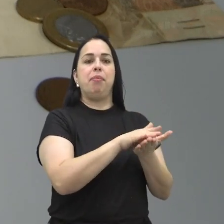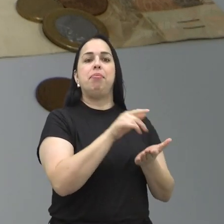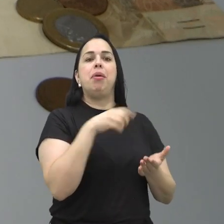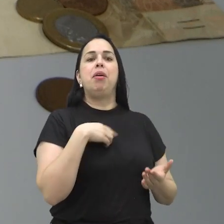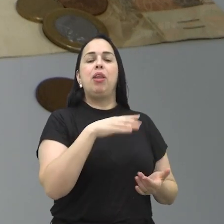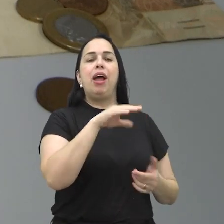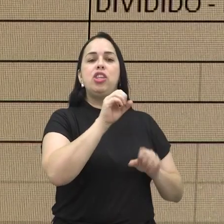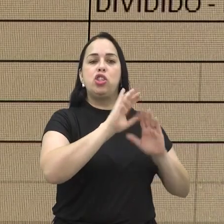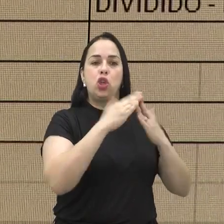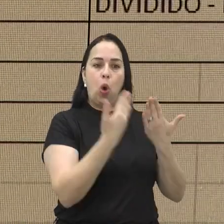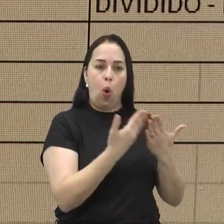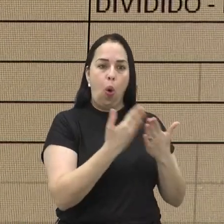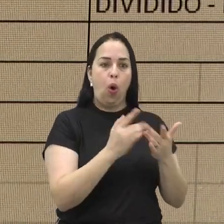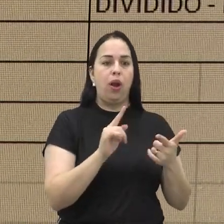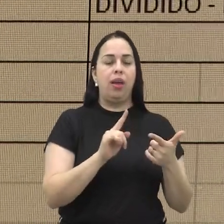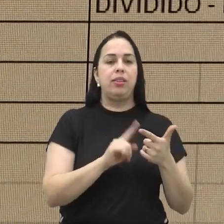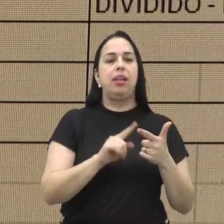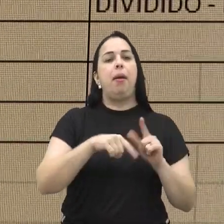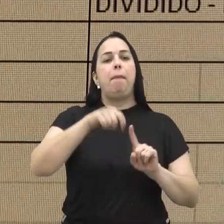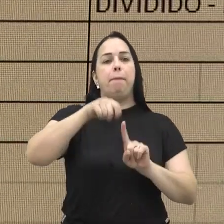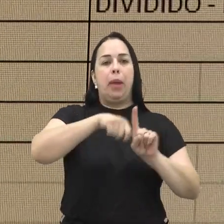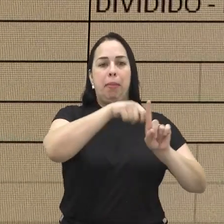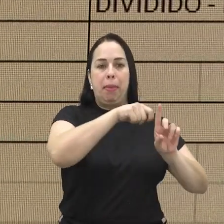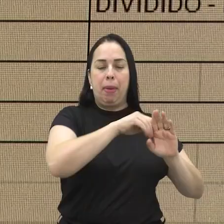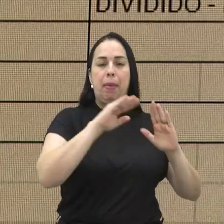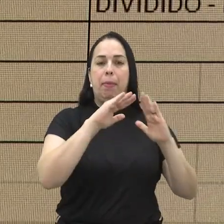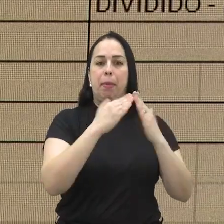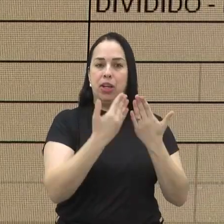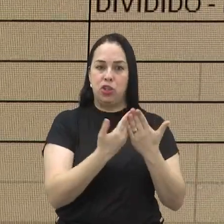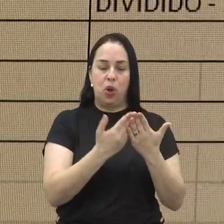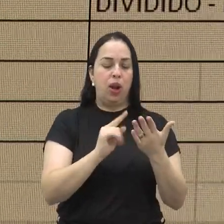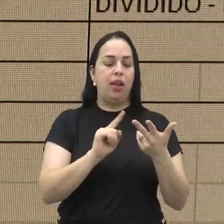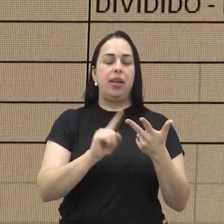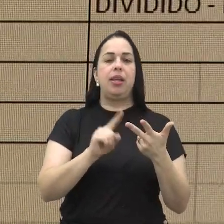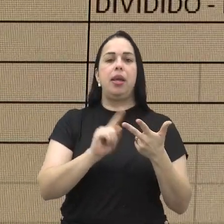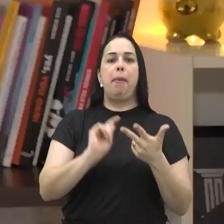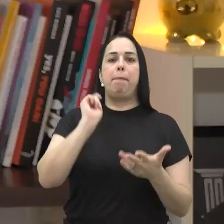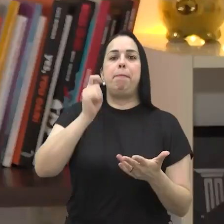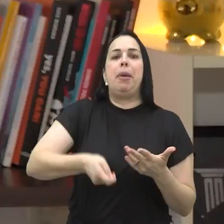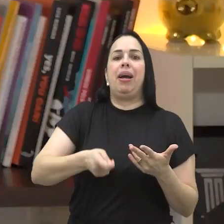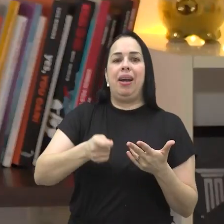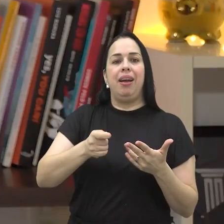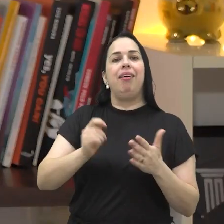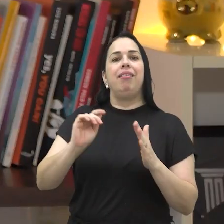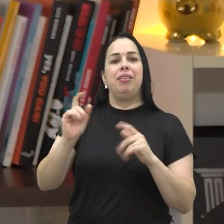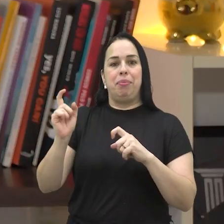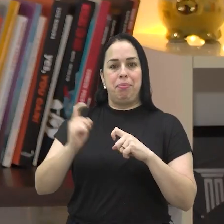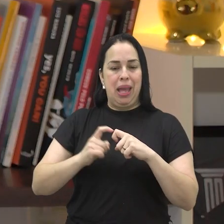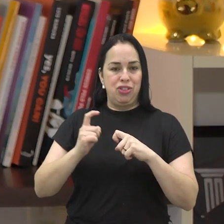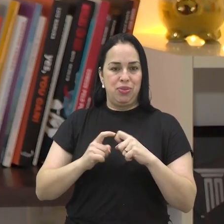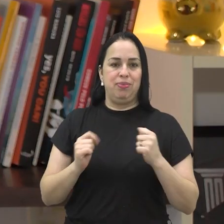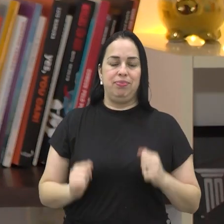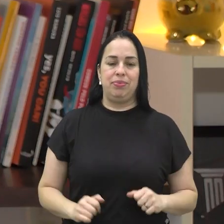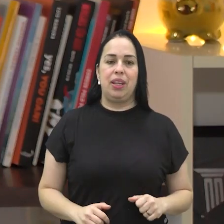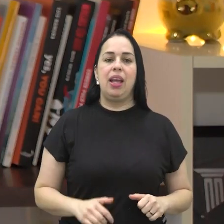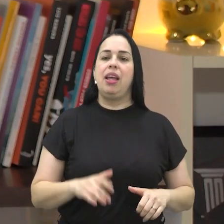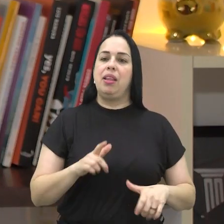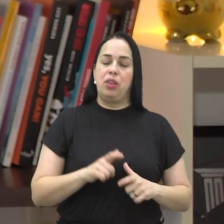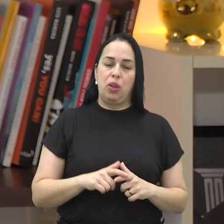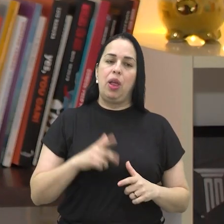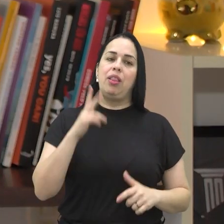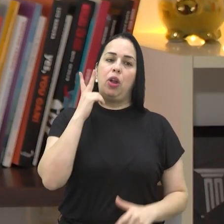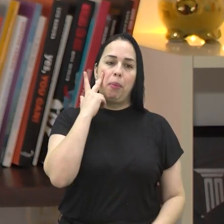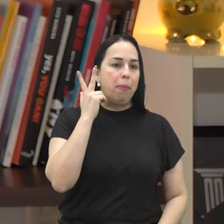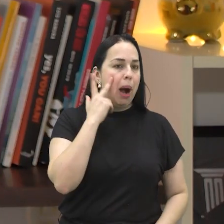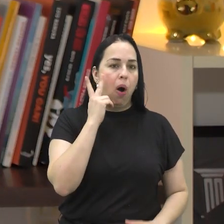educação dos filhos, financiamento de imóveis e despesas médicas. Geralmente as pessoas têm filhos, então